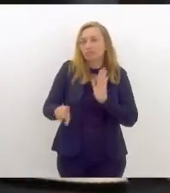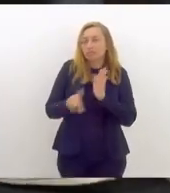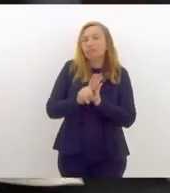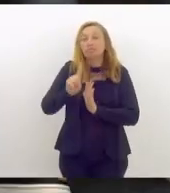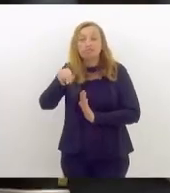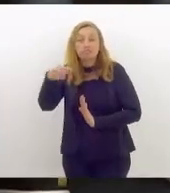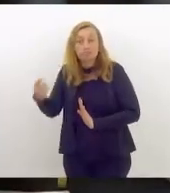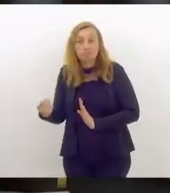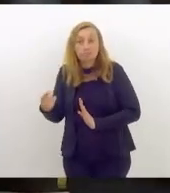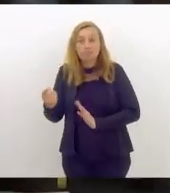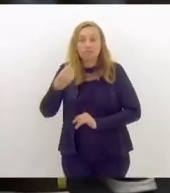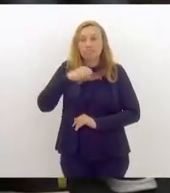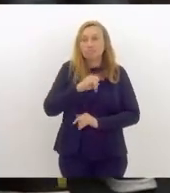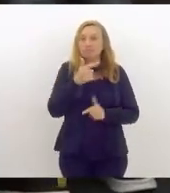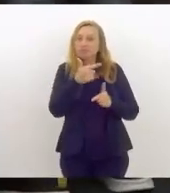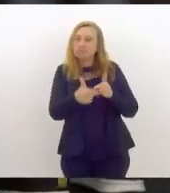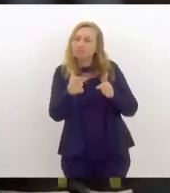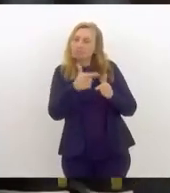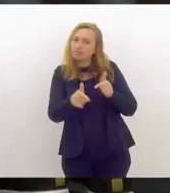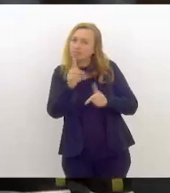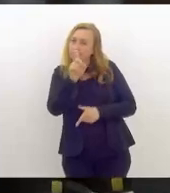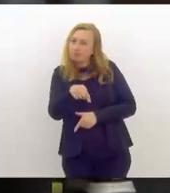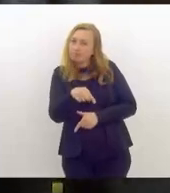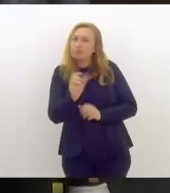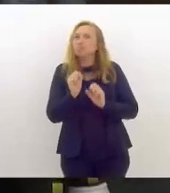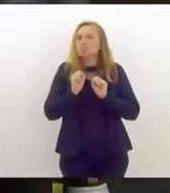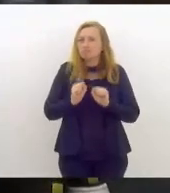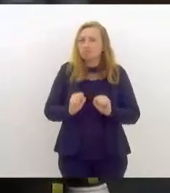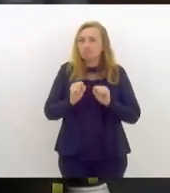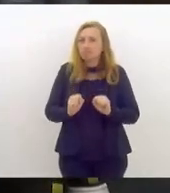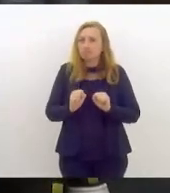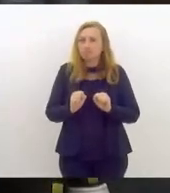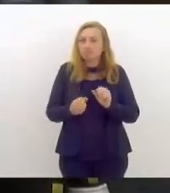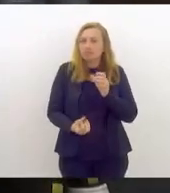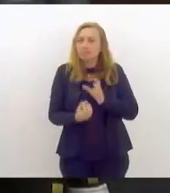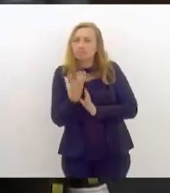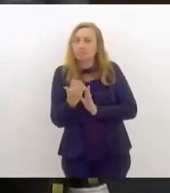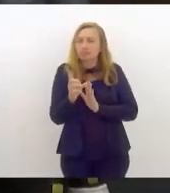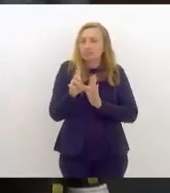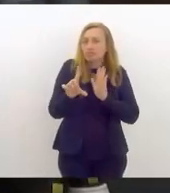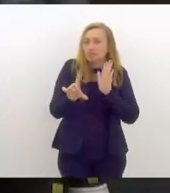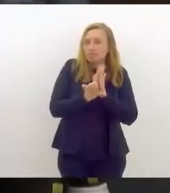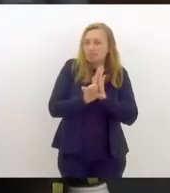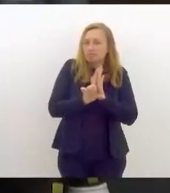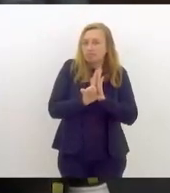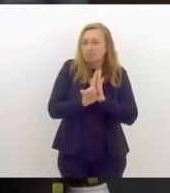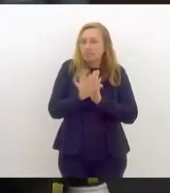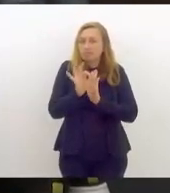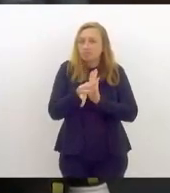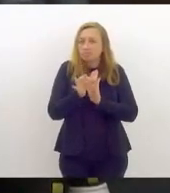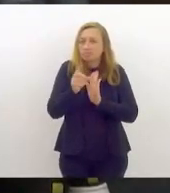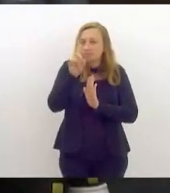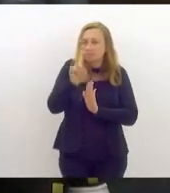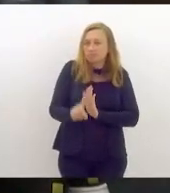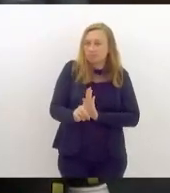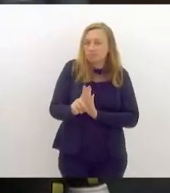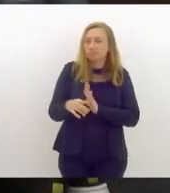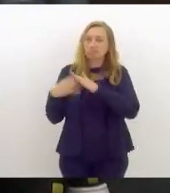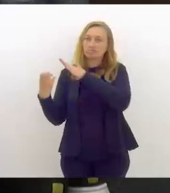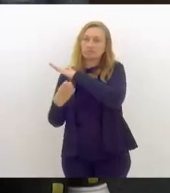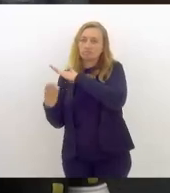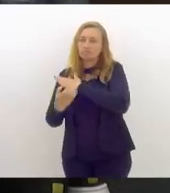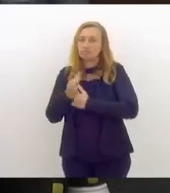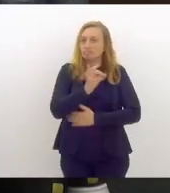coisa, se o problema é esse, é possível fazer uma lei garantindo o direito dessas empresas,